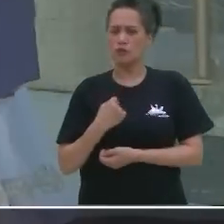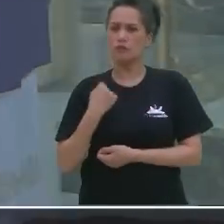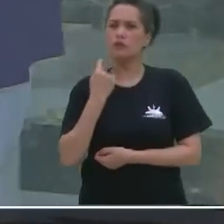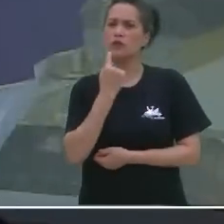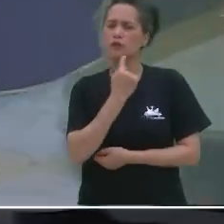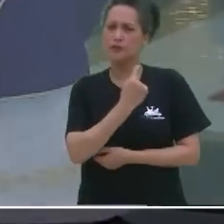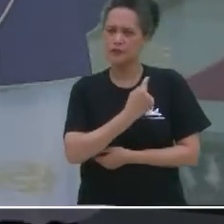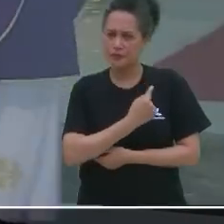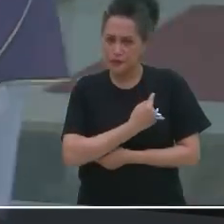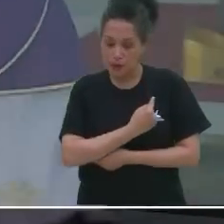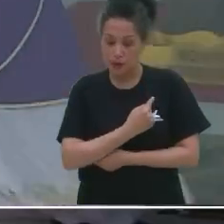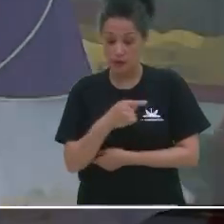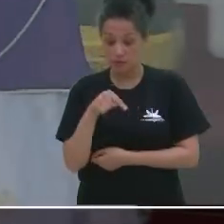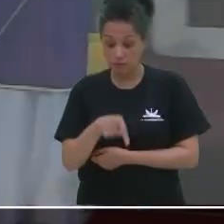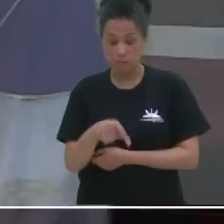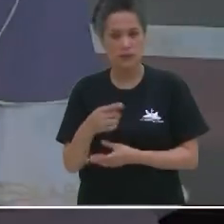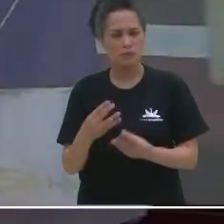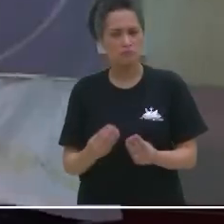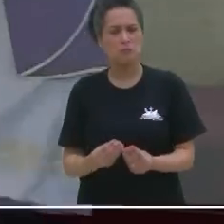com esta celebração,